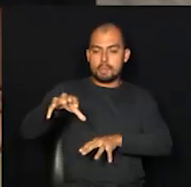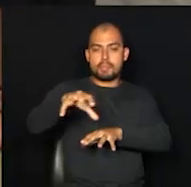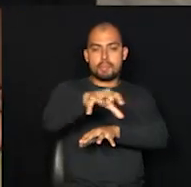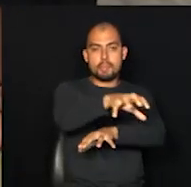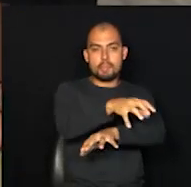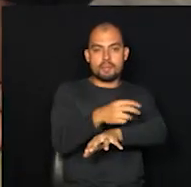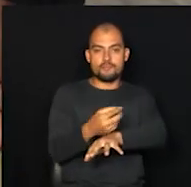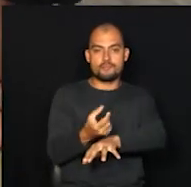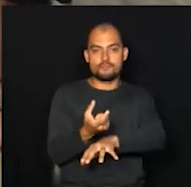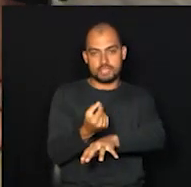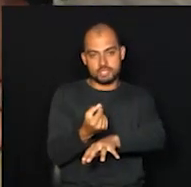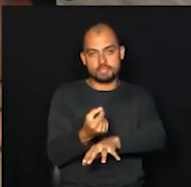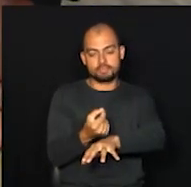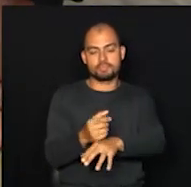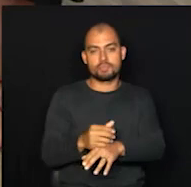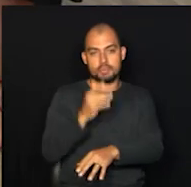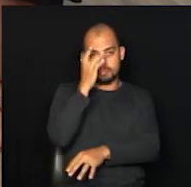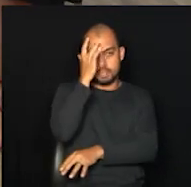só.